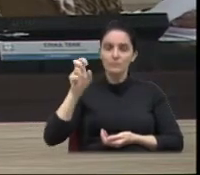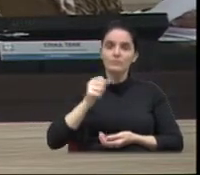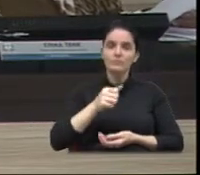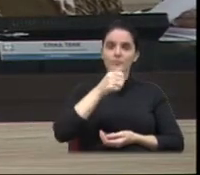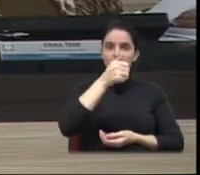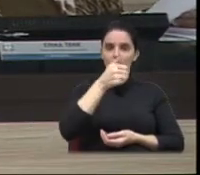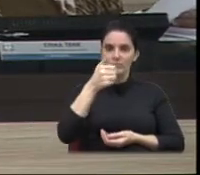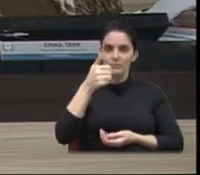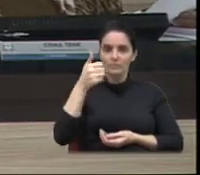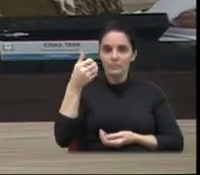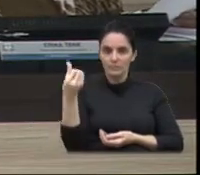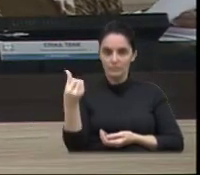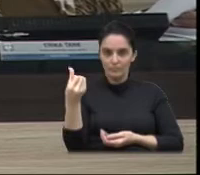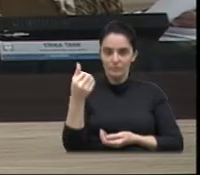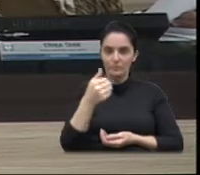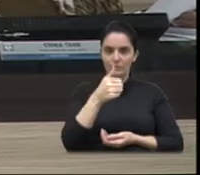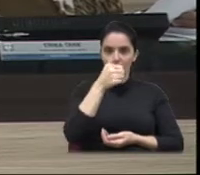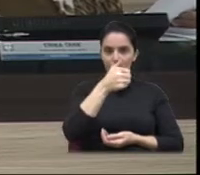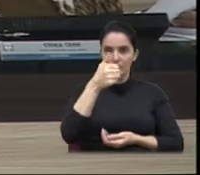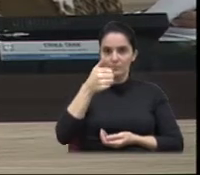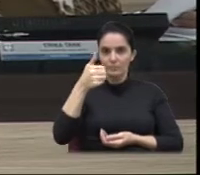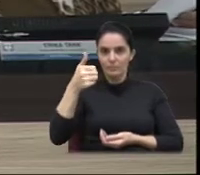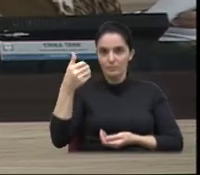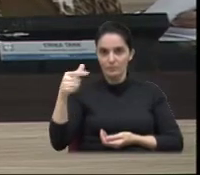1115/17, 1116/17,